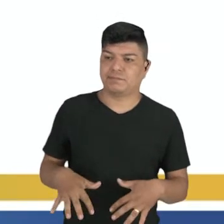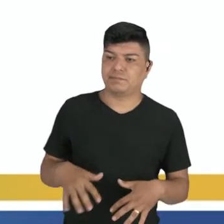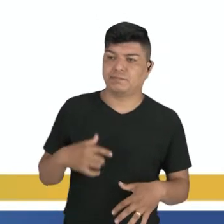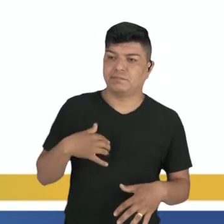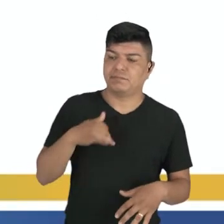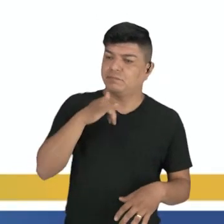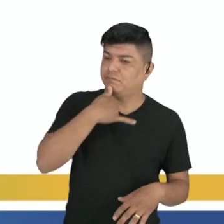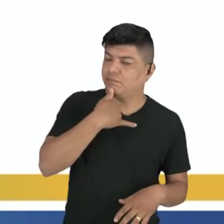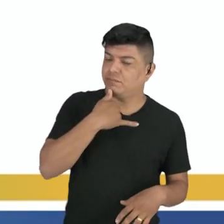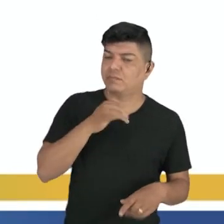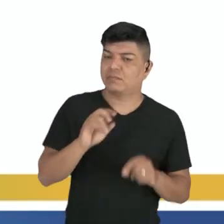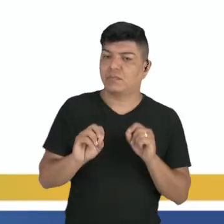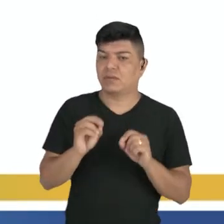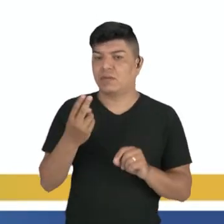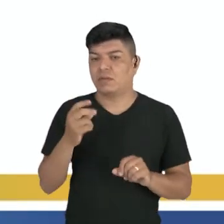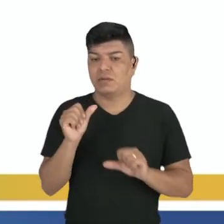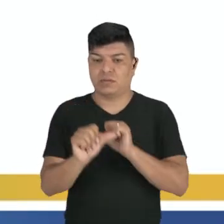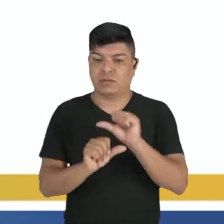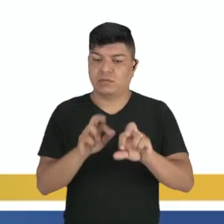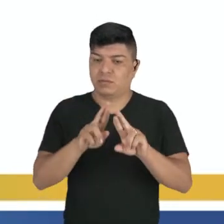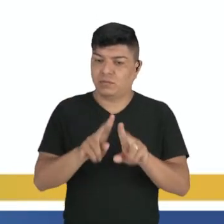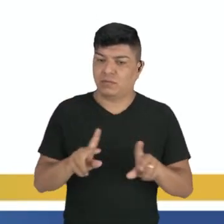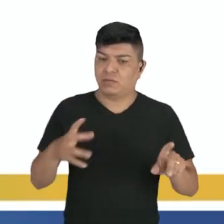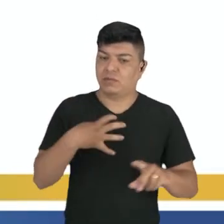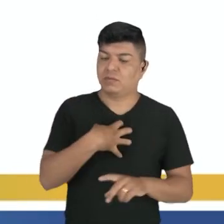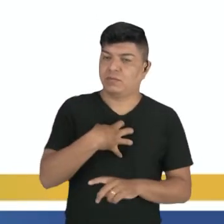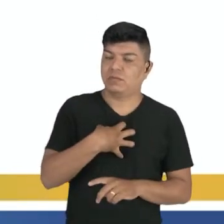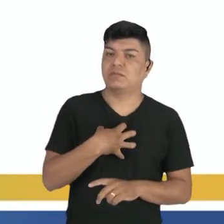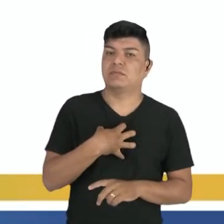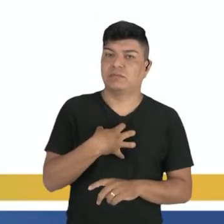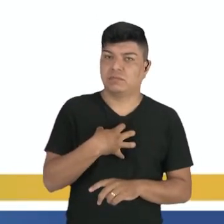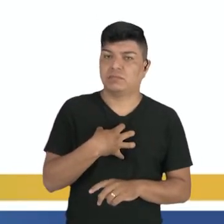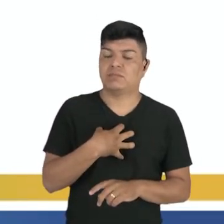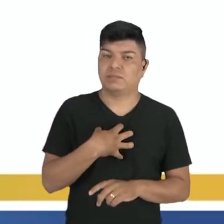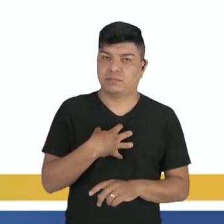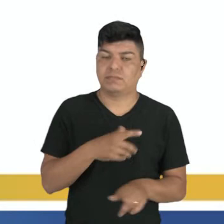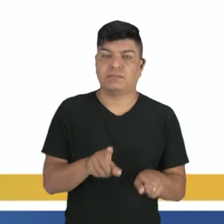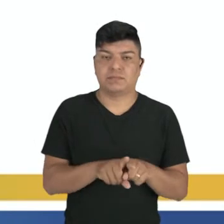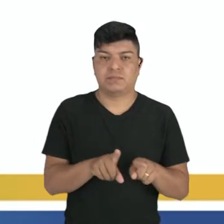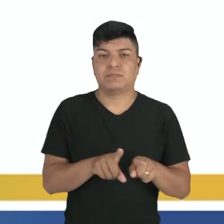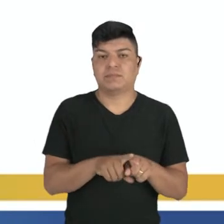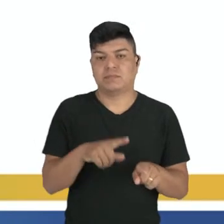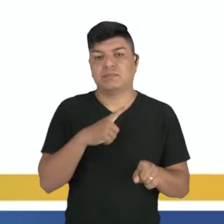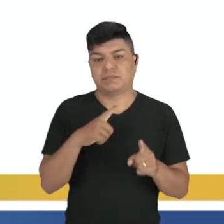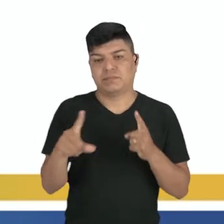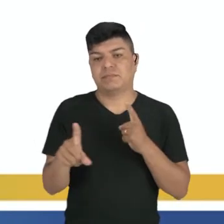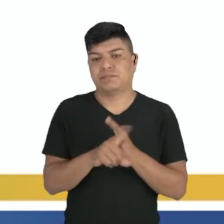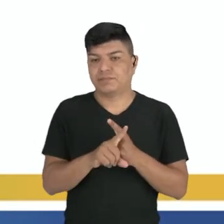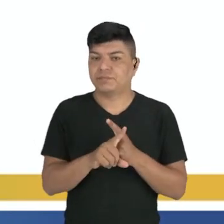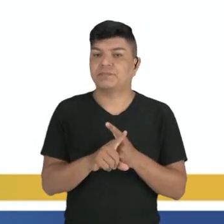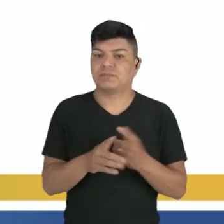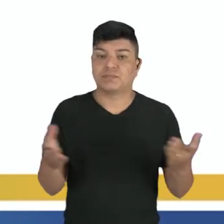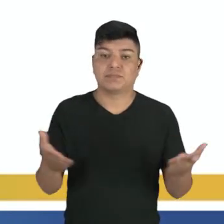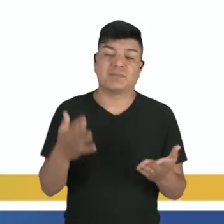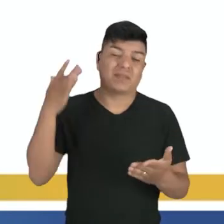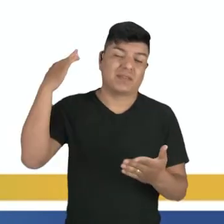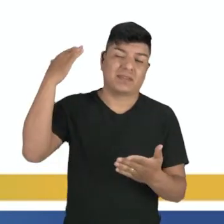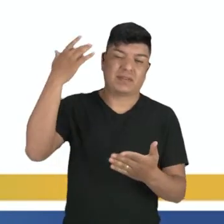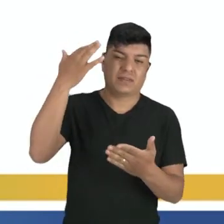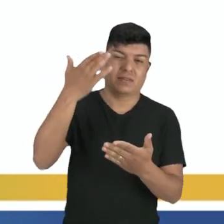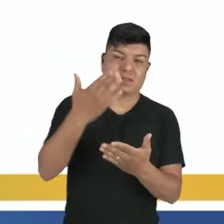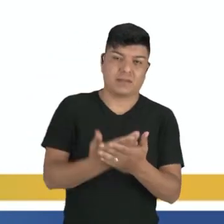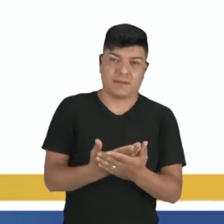mágoa e é o avesso de um sentimento, oceano sem água. Então a gente também encontra nessas marcas daquela